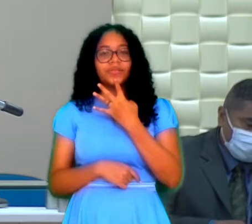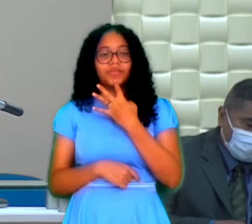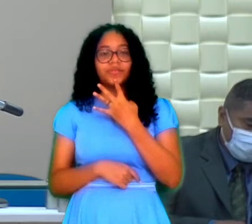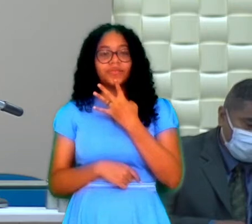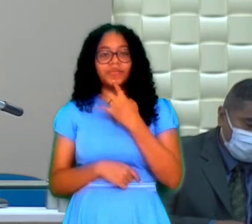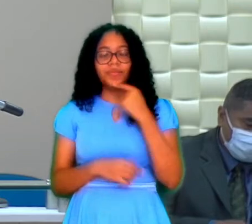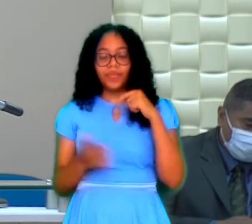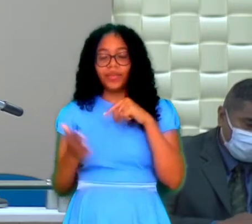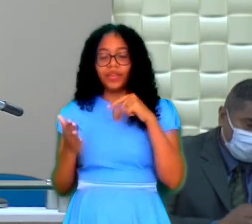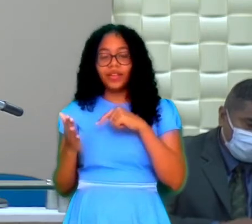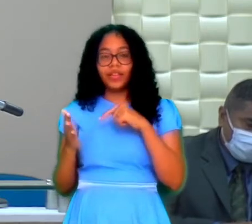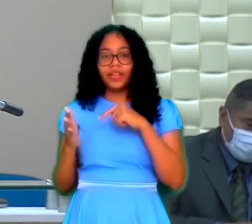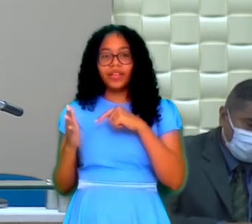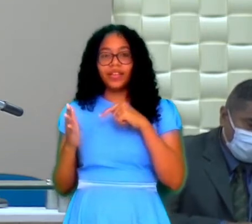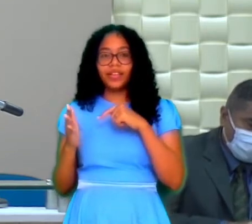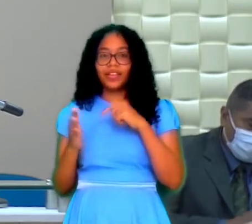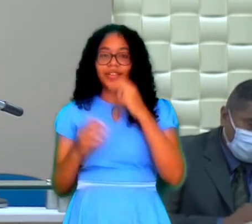essa história.